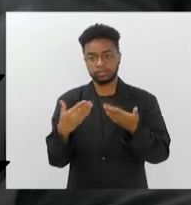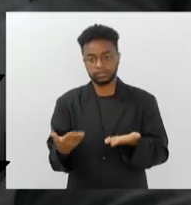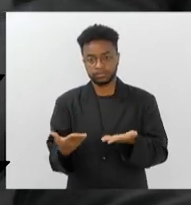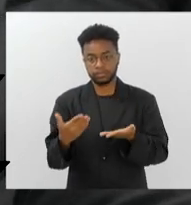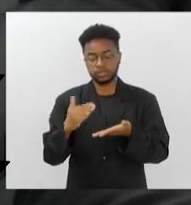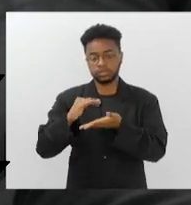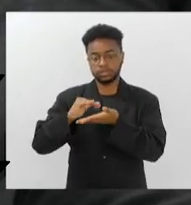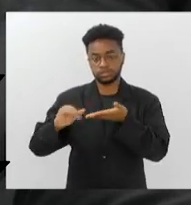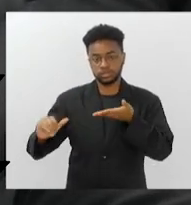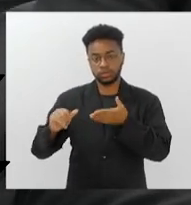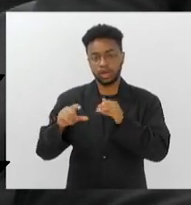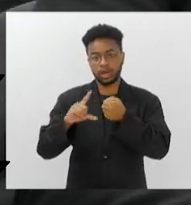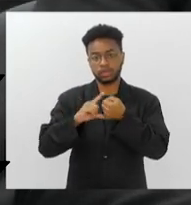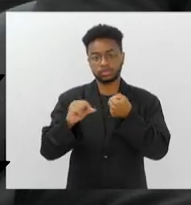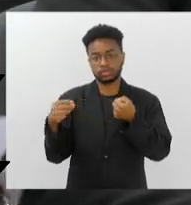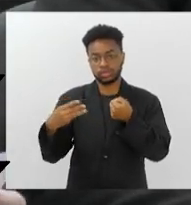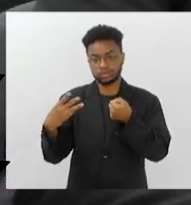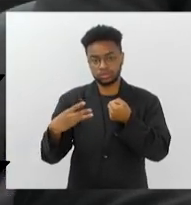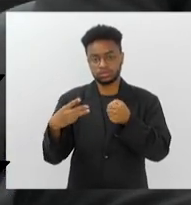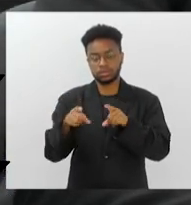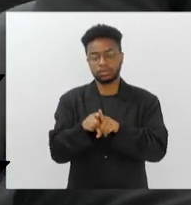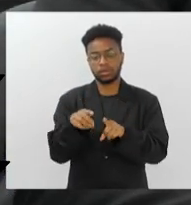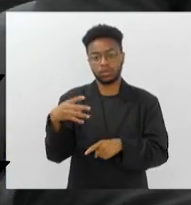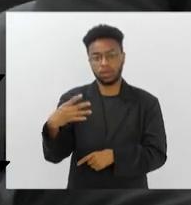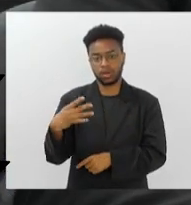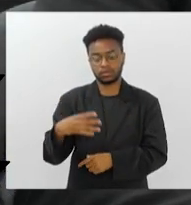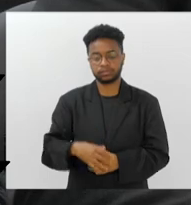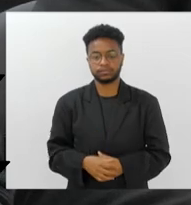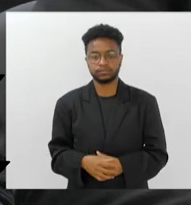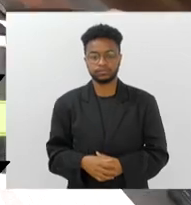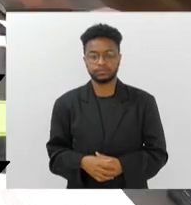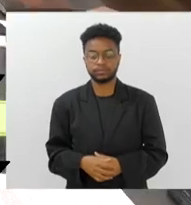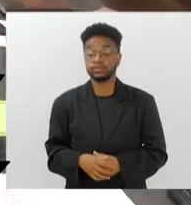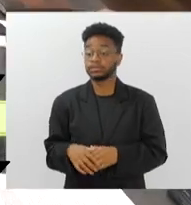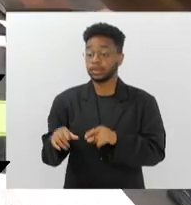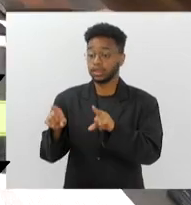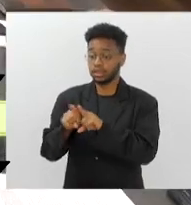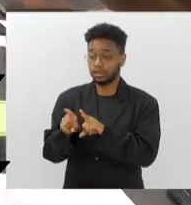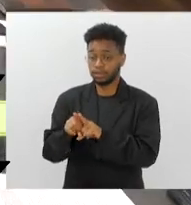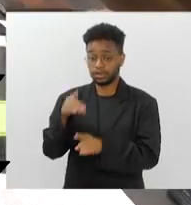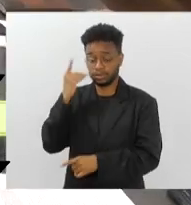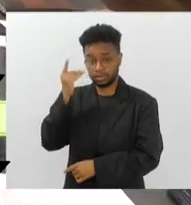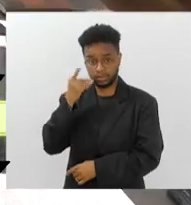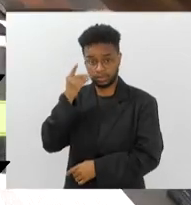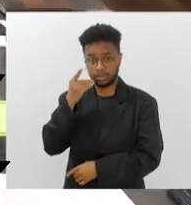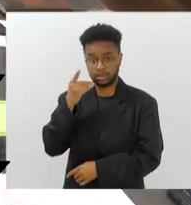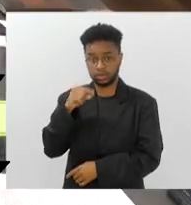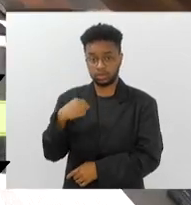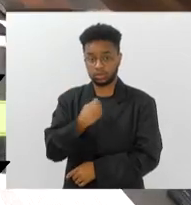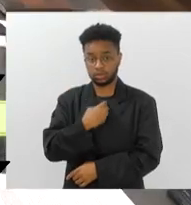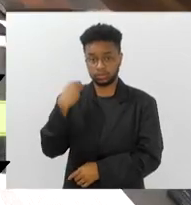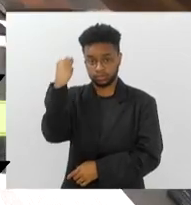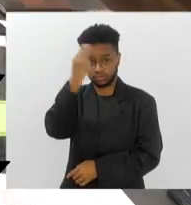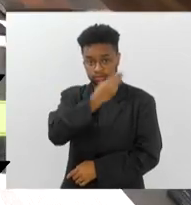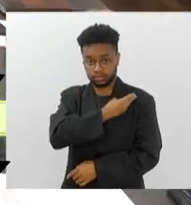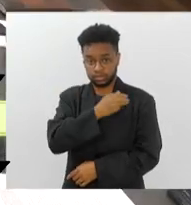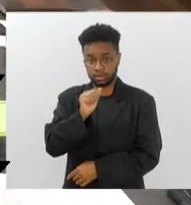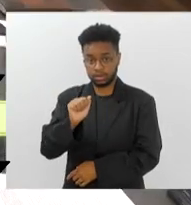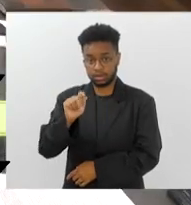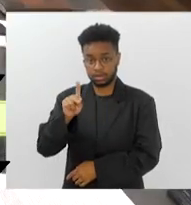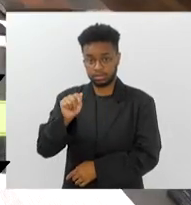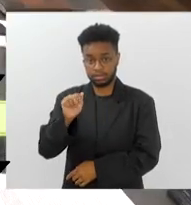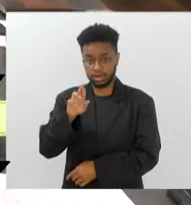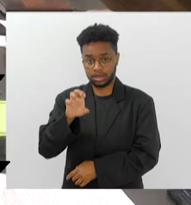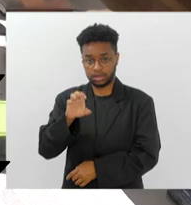supressão então do Artigo terceiro e quto além do mais né Deputado Nossa Senhora Aparecida nome da